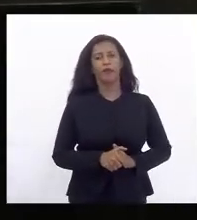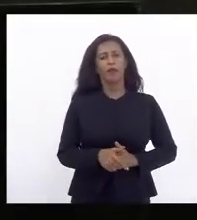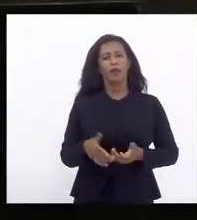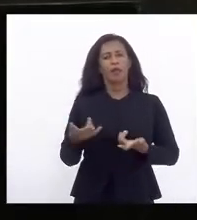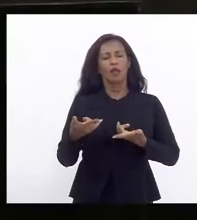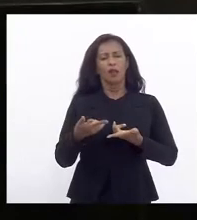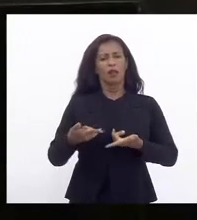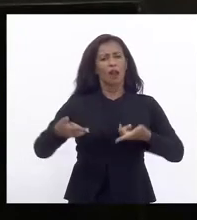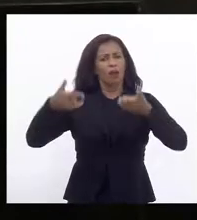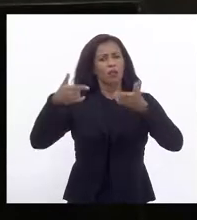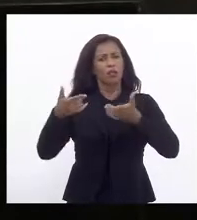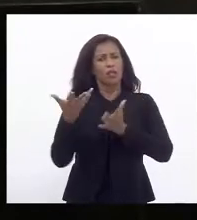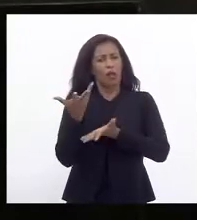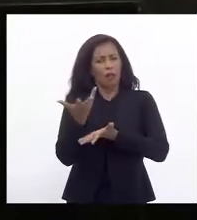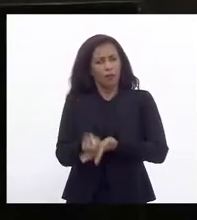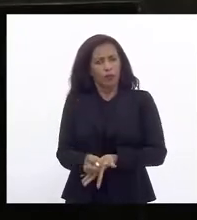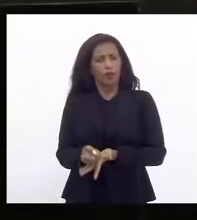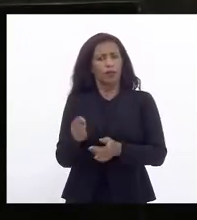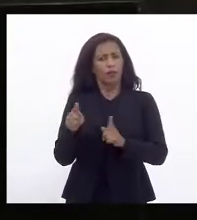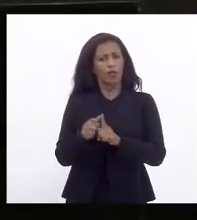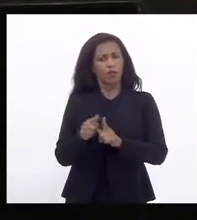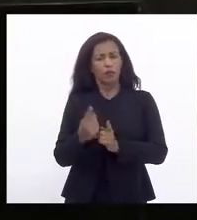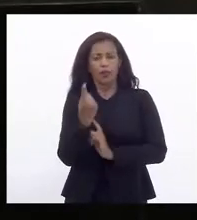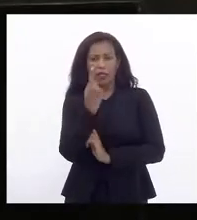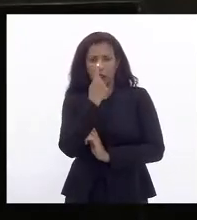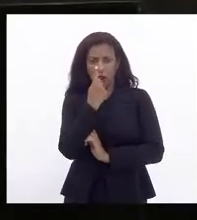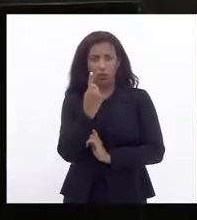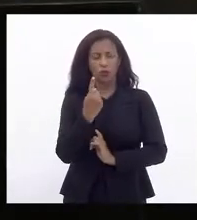e panos absorventes íntimos.